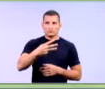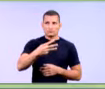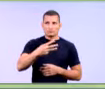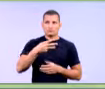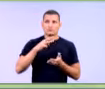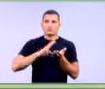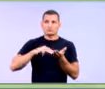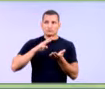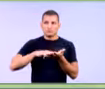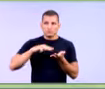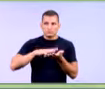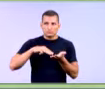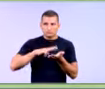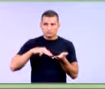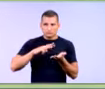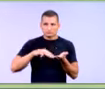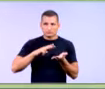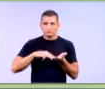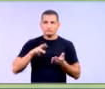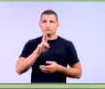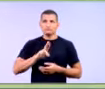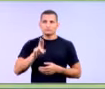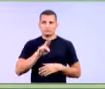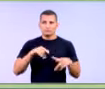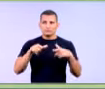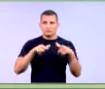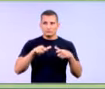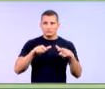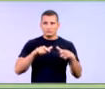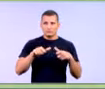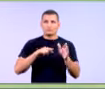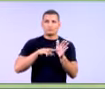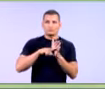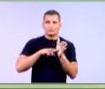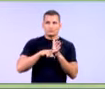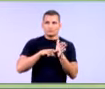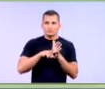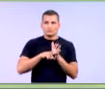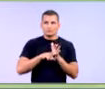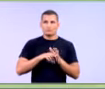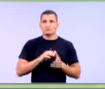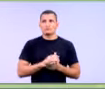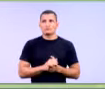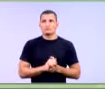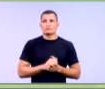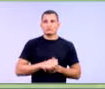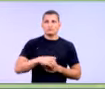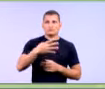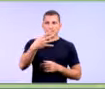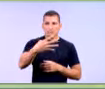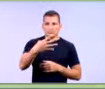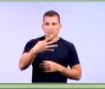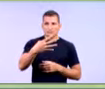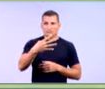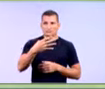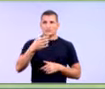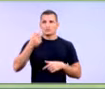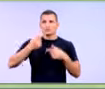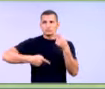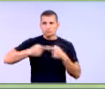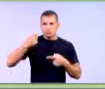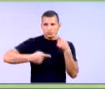metodológico, né, a metodologia utilizada no trabalho, na pesquisa, E aqui o item de